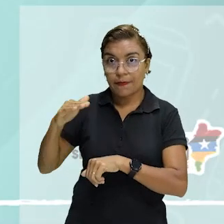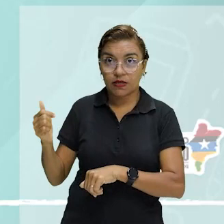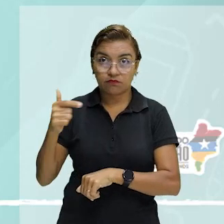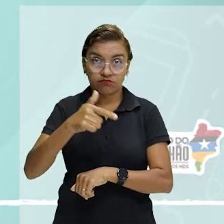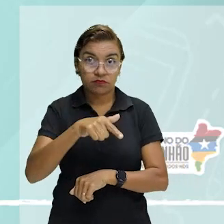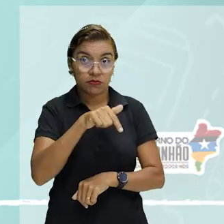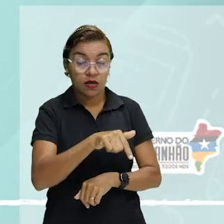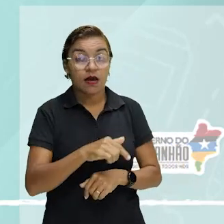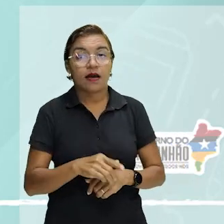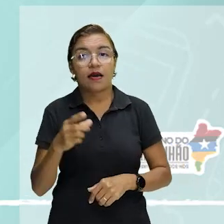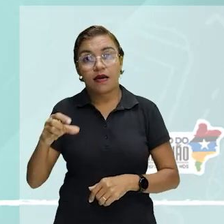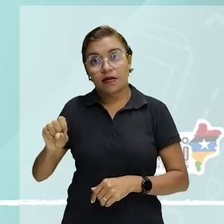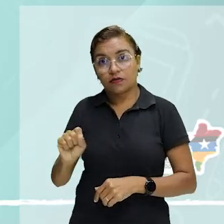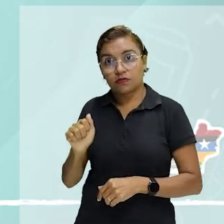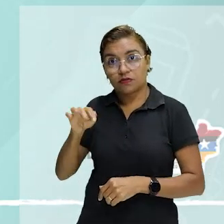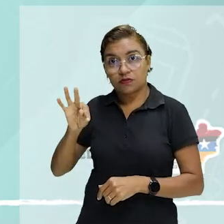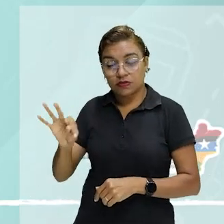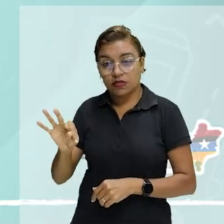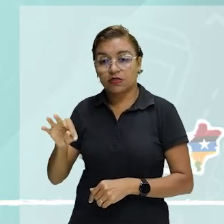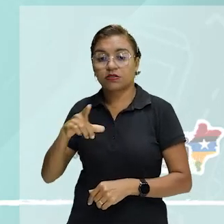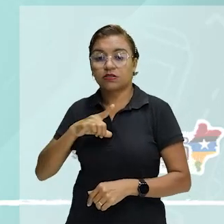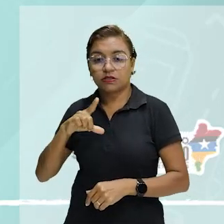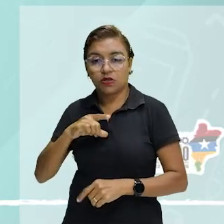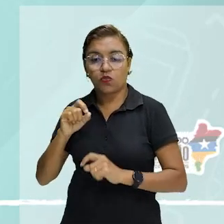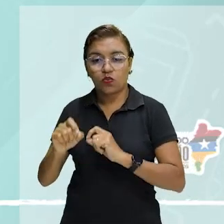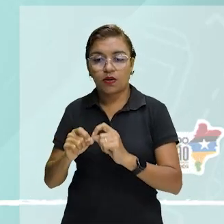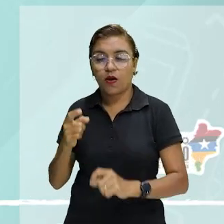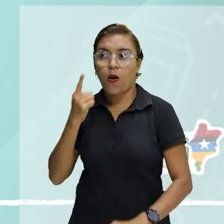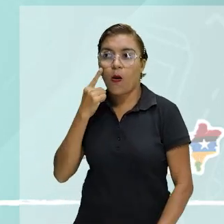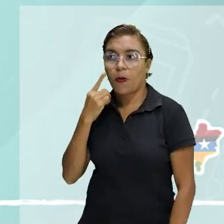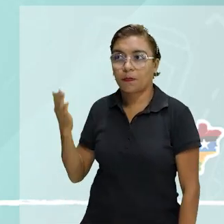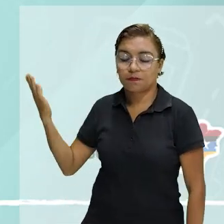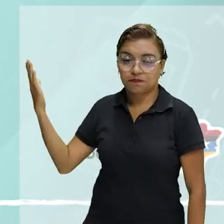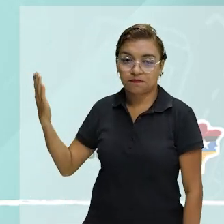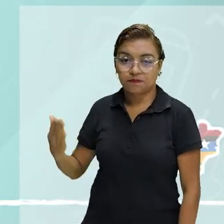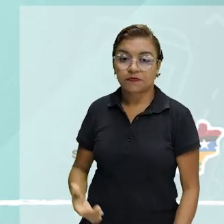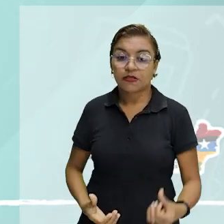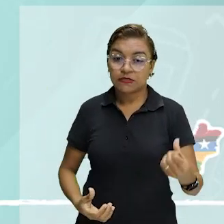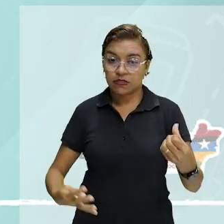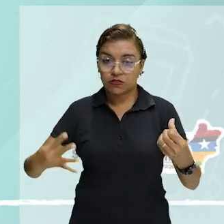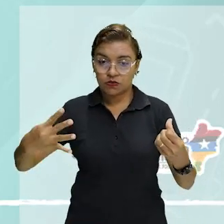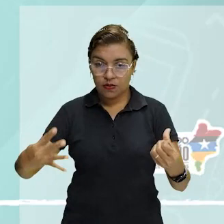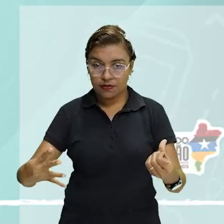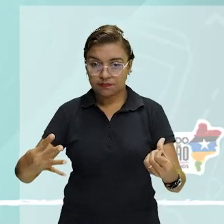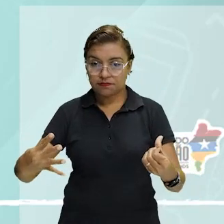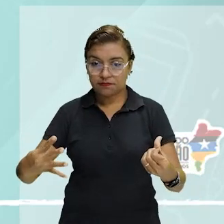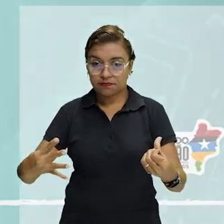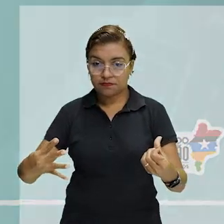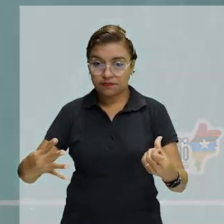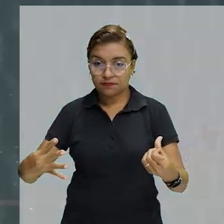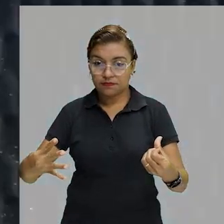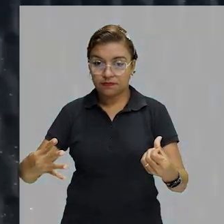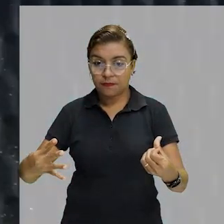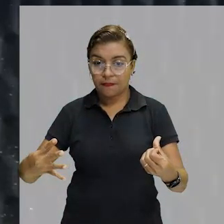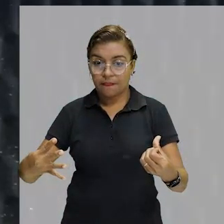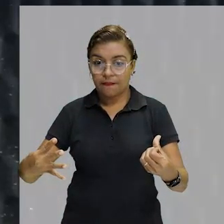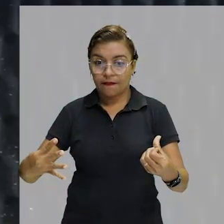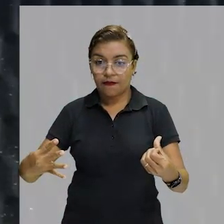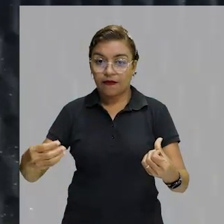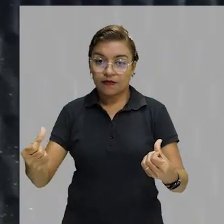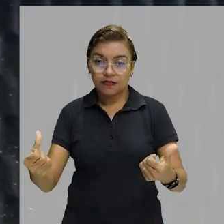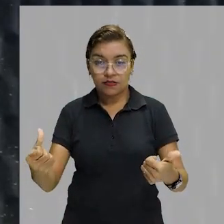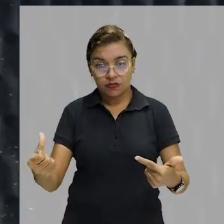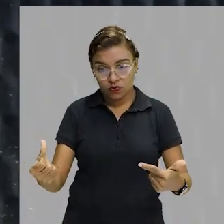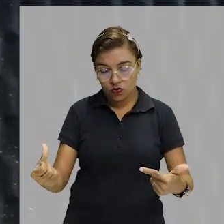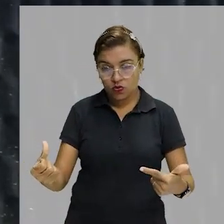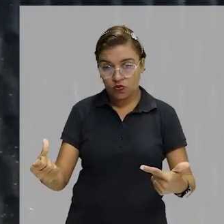necessário, o set deve continuar até esta margem ser atingida. Tá aqui, ó. 6-4, eu venci o set. 6-2, eu venci o set.